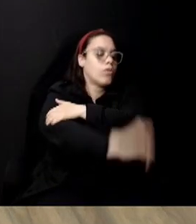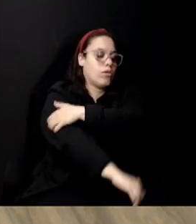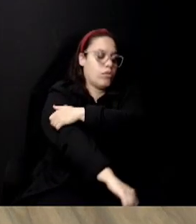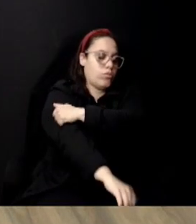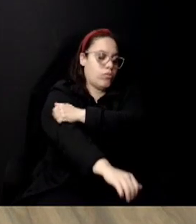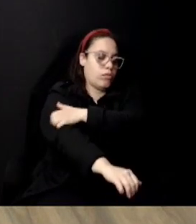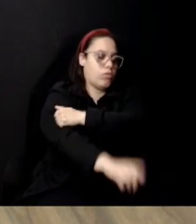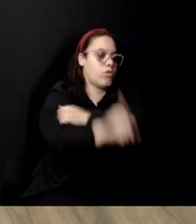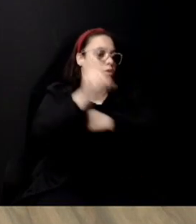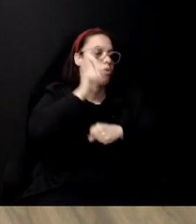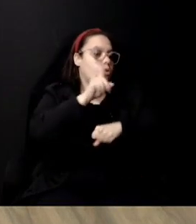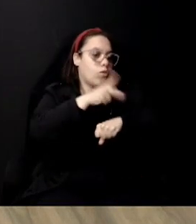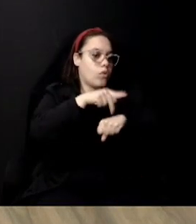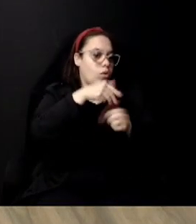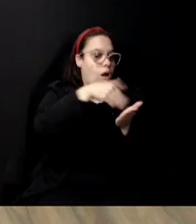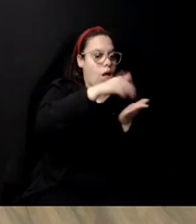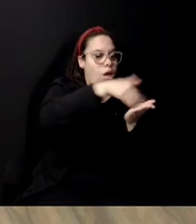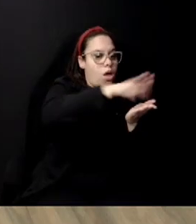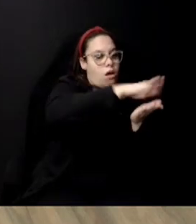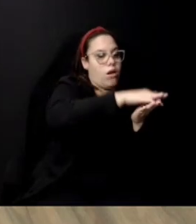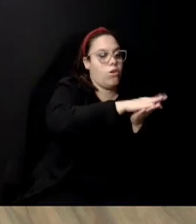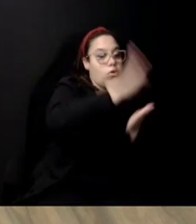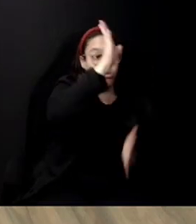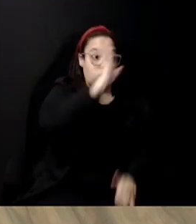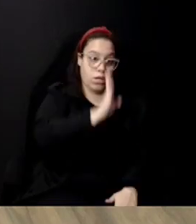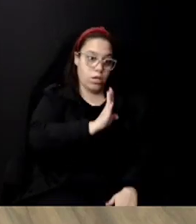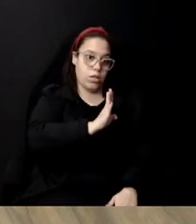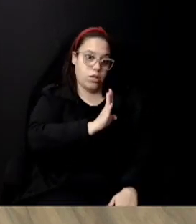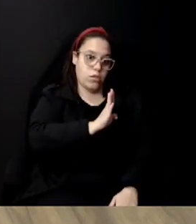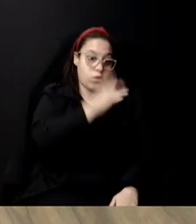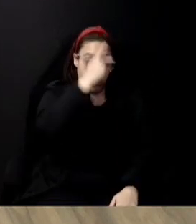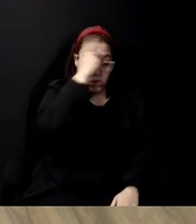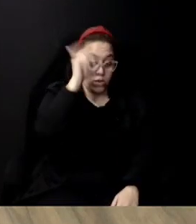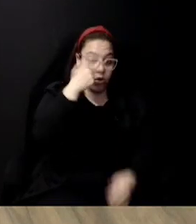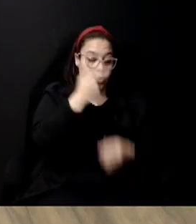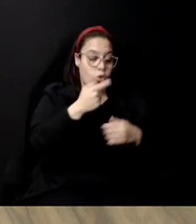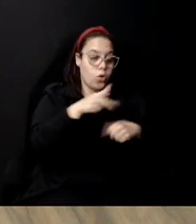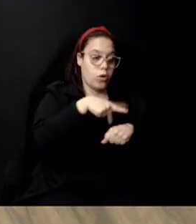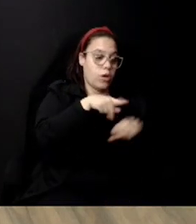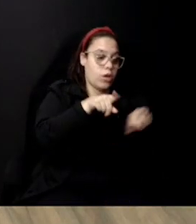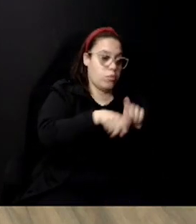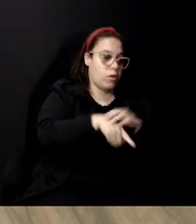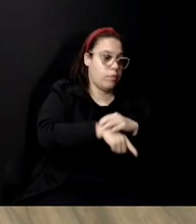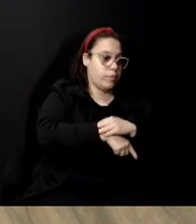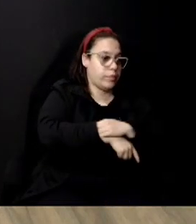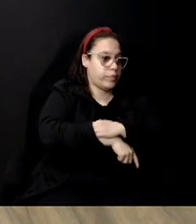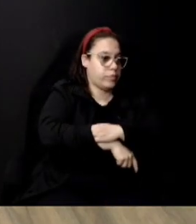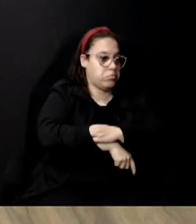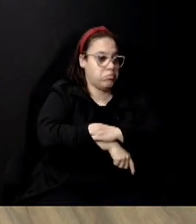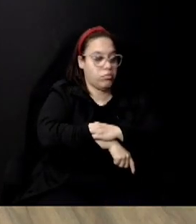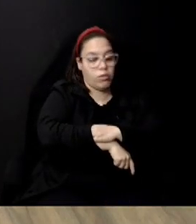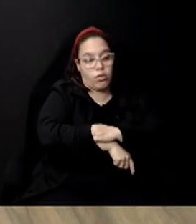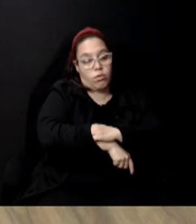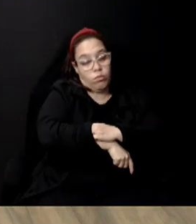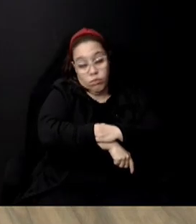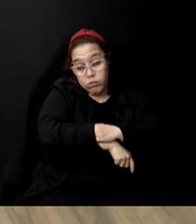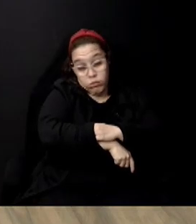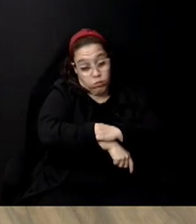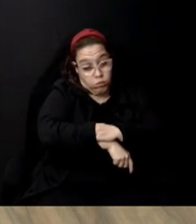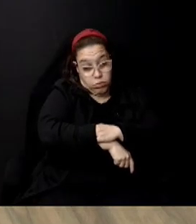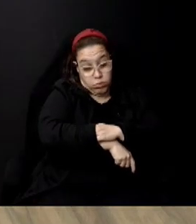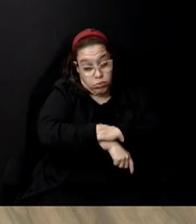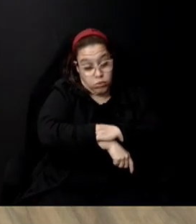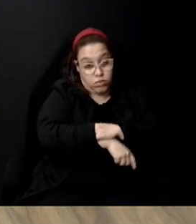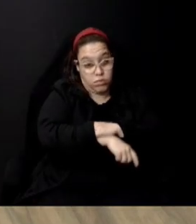Unidos deportar alguns brasileiros e pessoas de outros países também. Seja o DIH